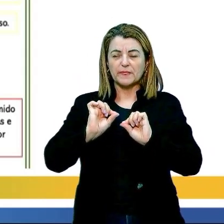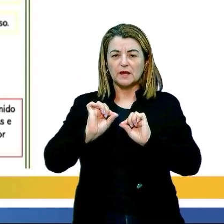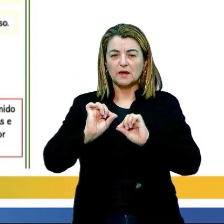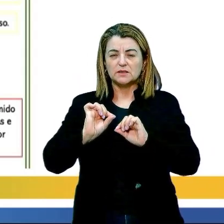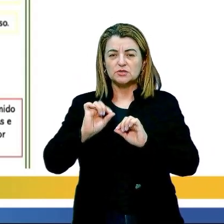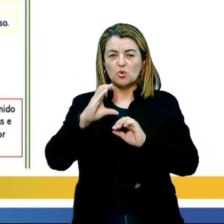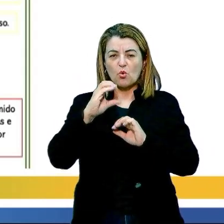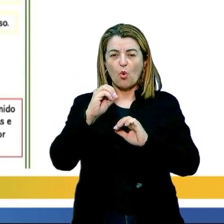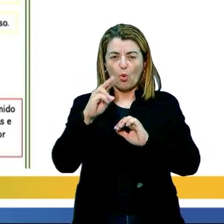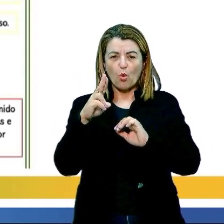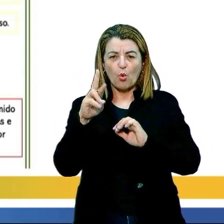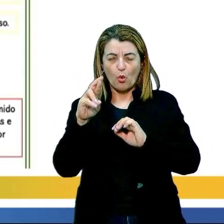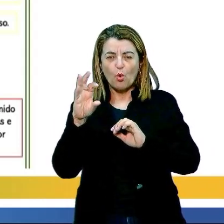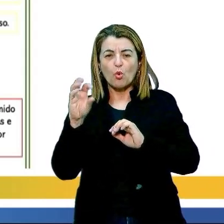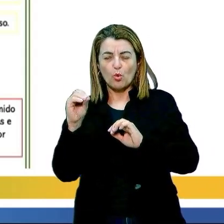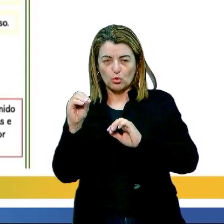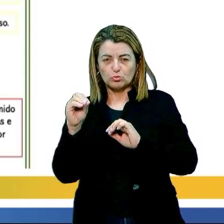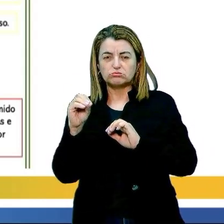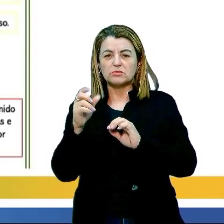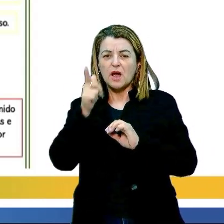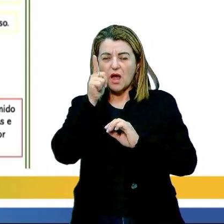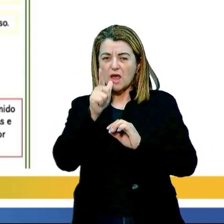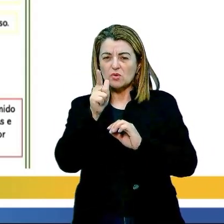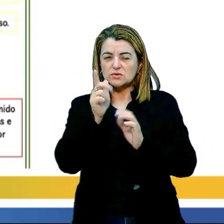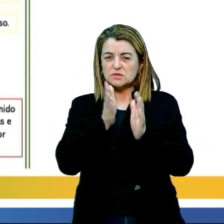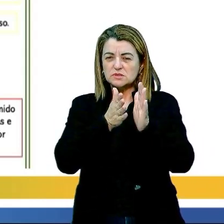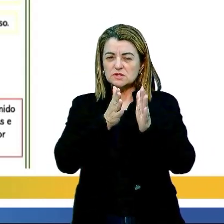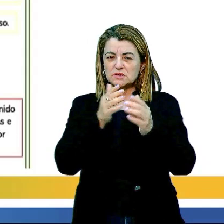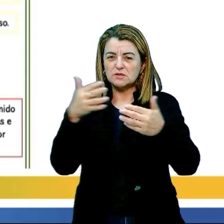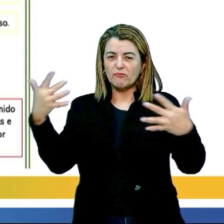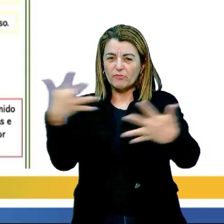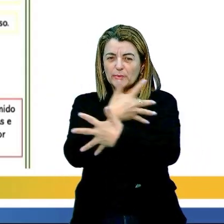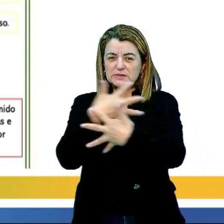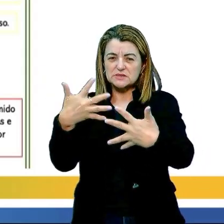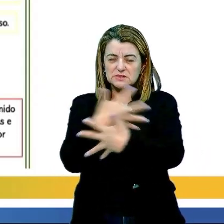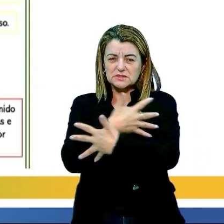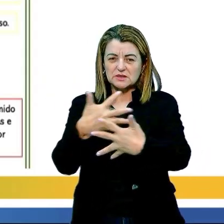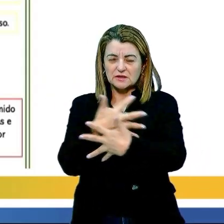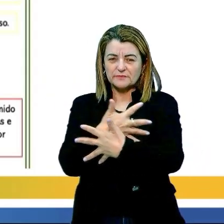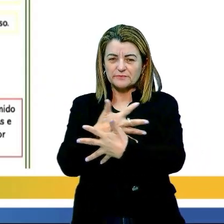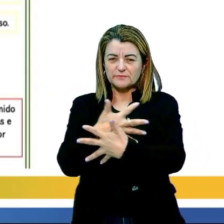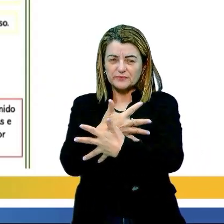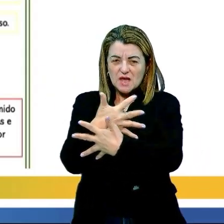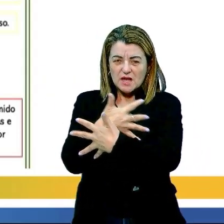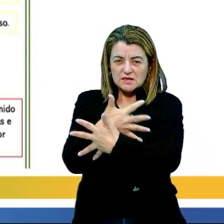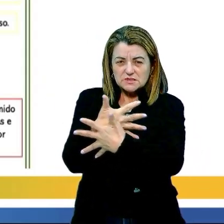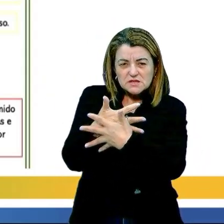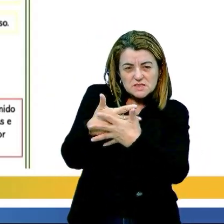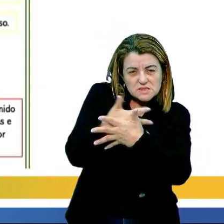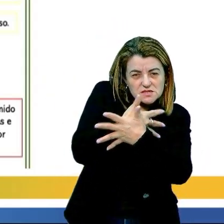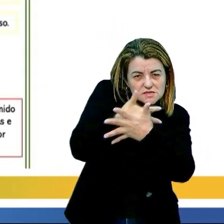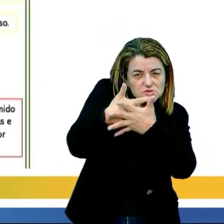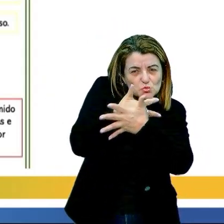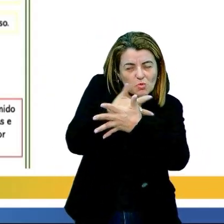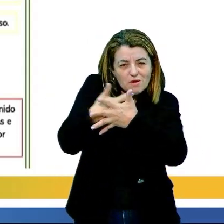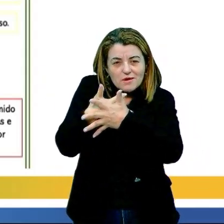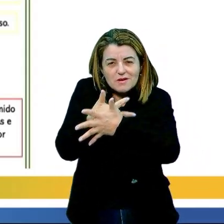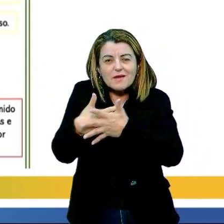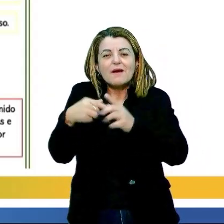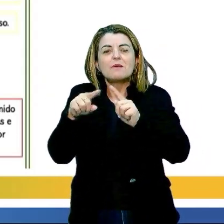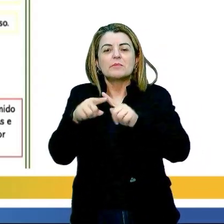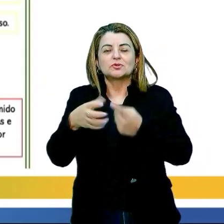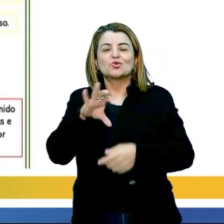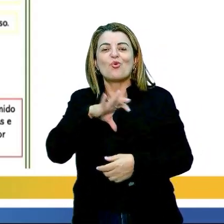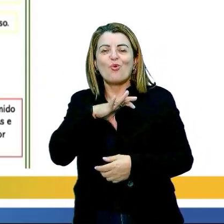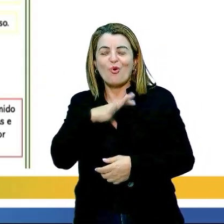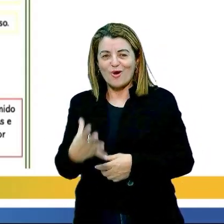seus animais por entre aquilo ali, se espremendo ali, se arranhando, mas eles tinham coragem